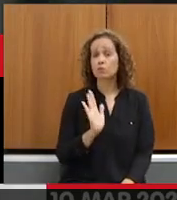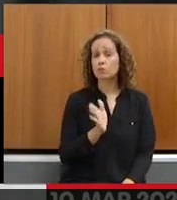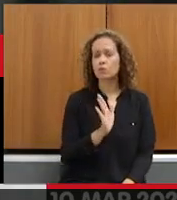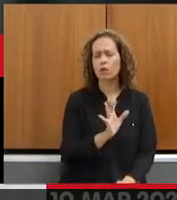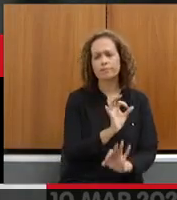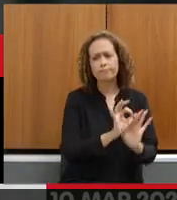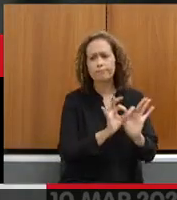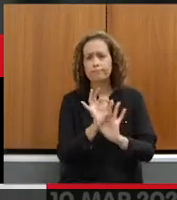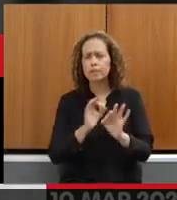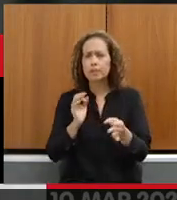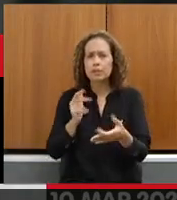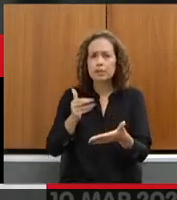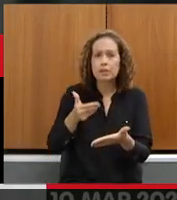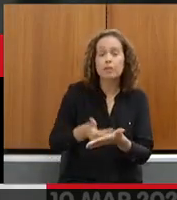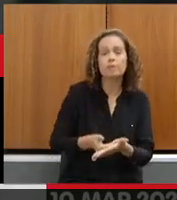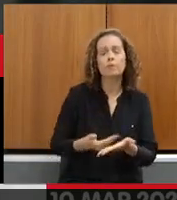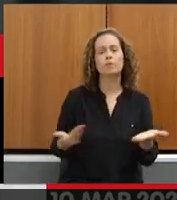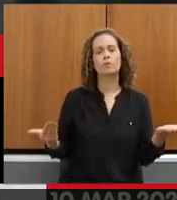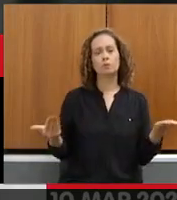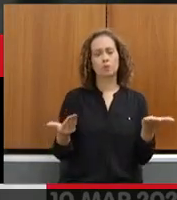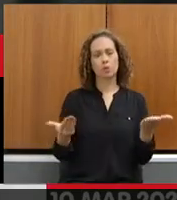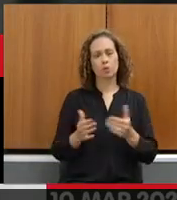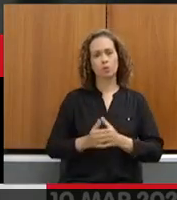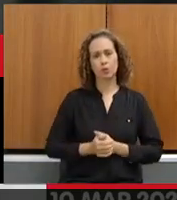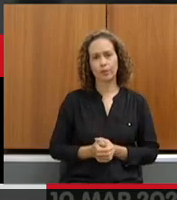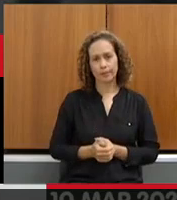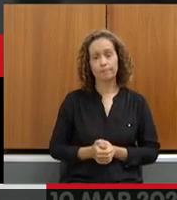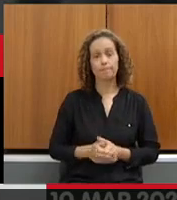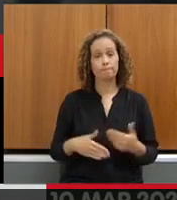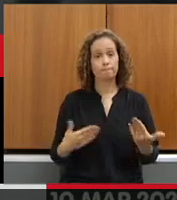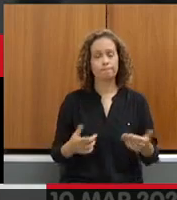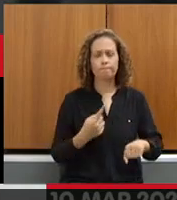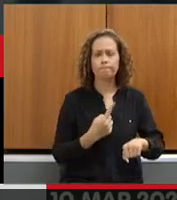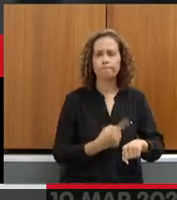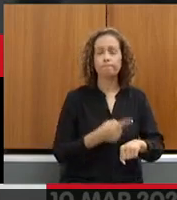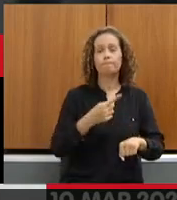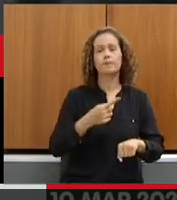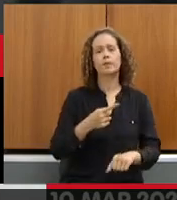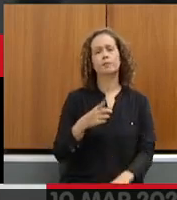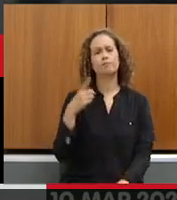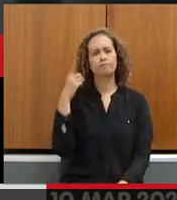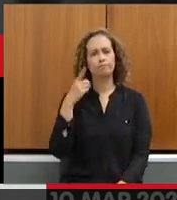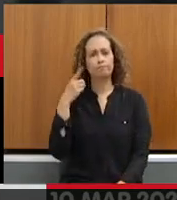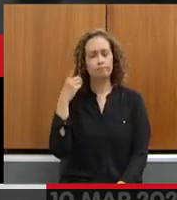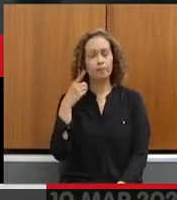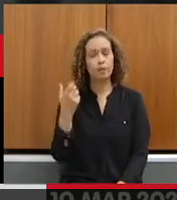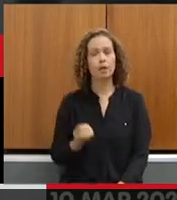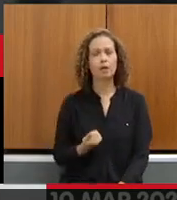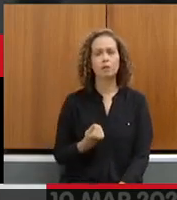estamos aproximando e naquele momento Deputado a conduta a nossa foi o seguinte